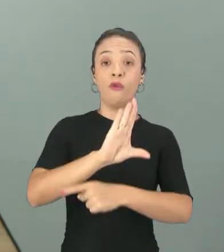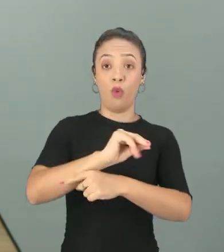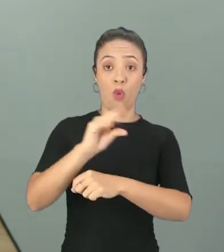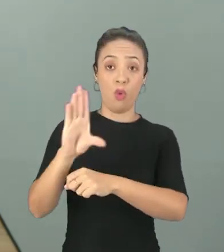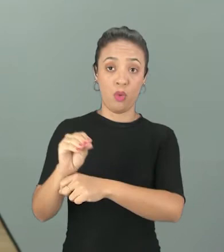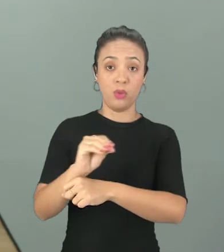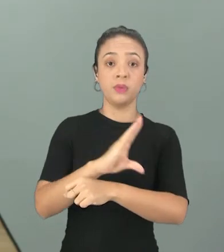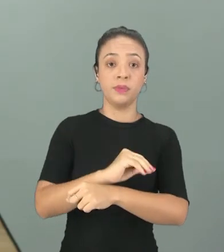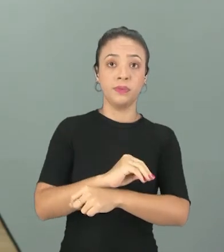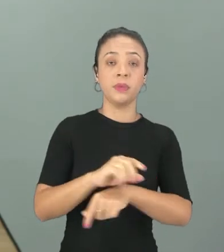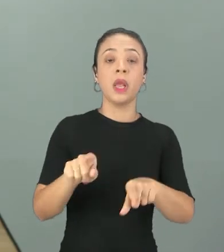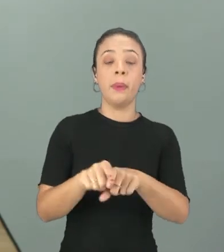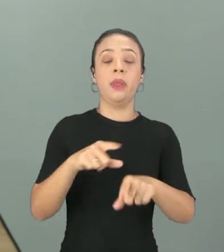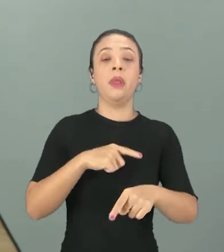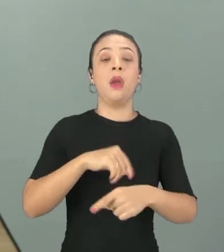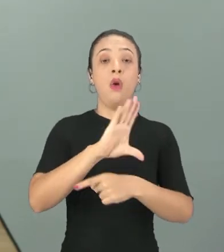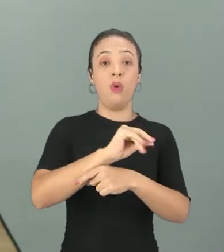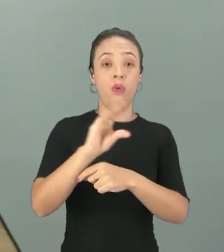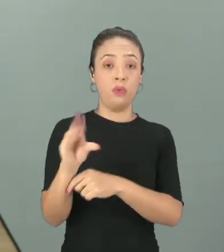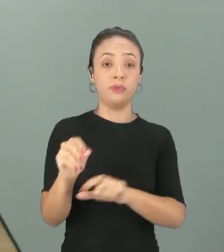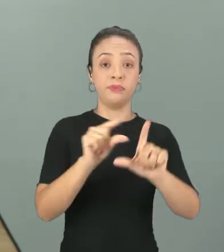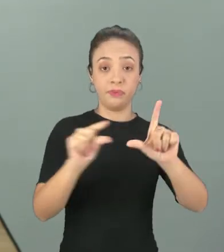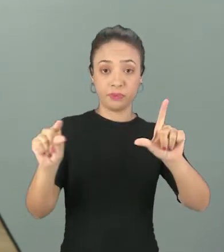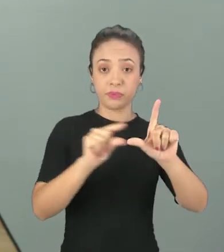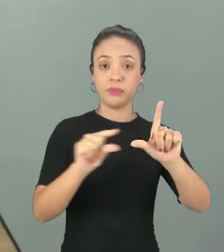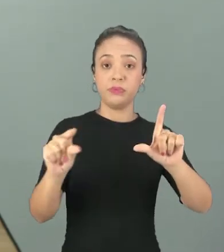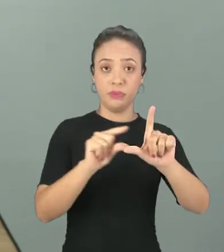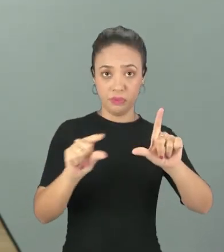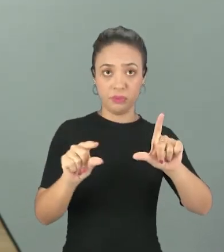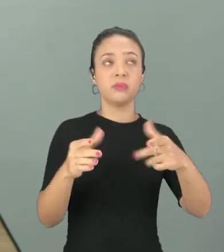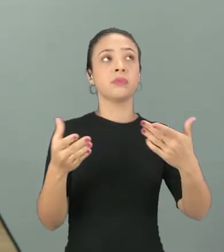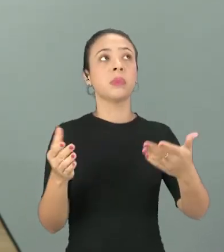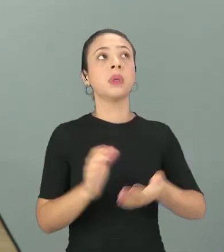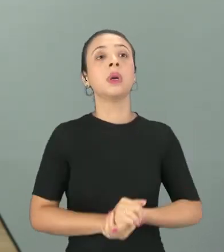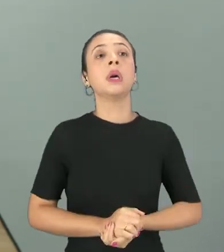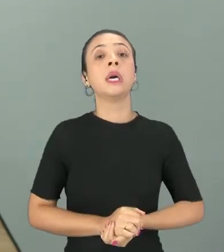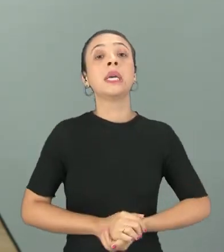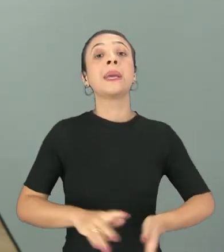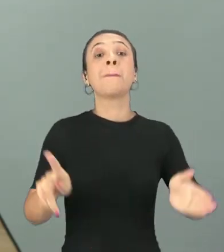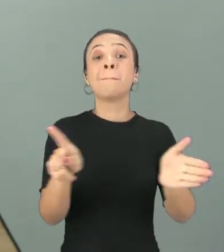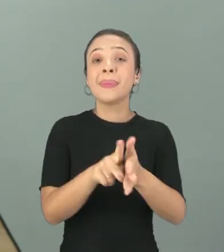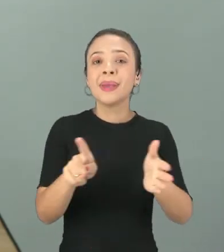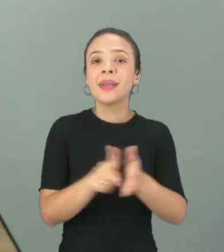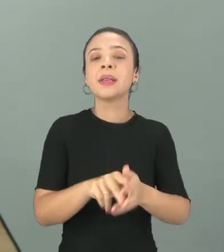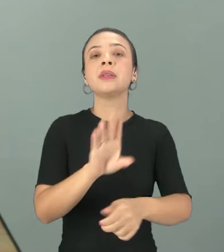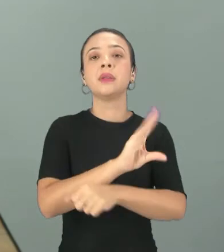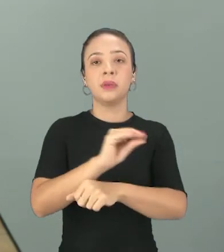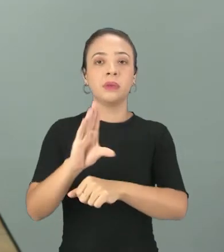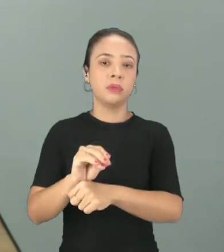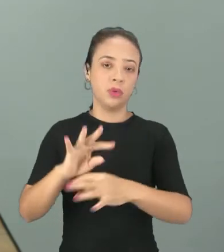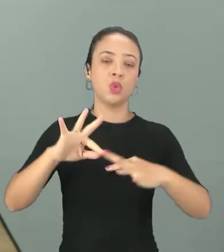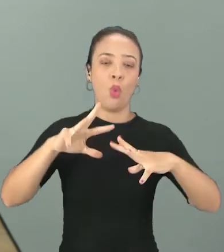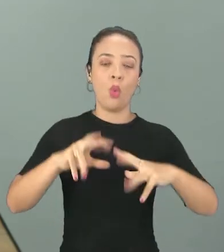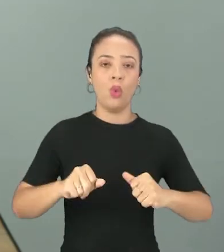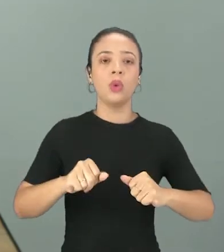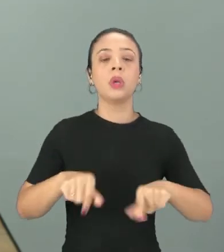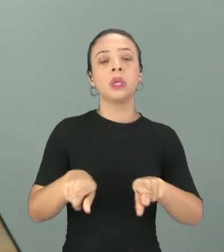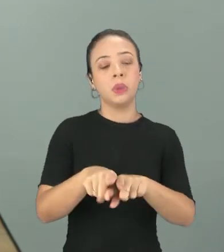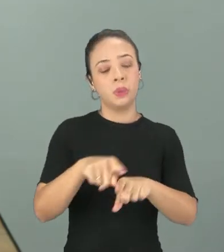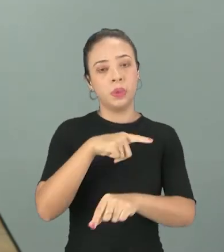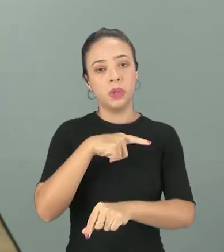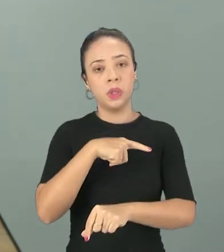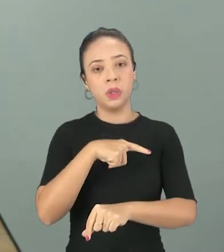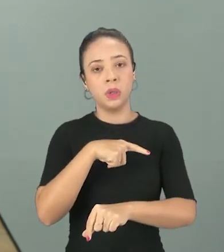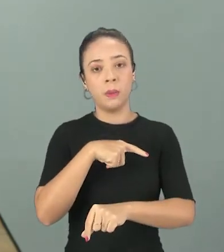né? As fotolegendas, que fazem parte da fotografia de modo geral. Nós temos